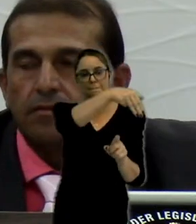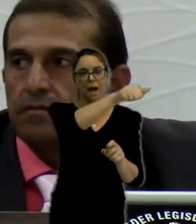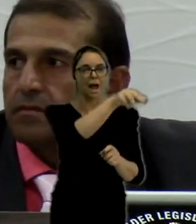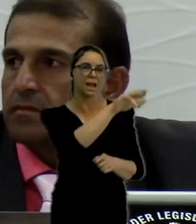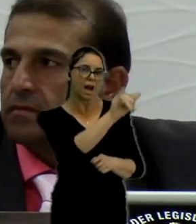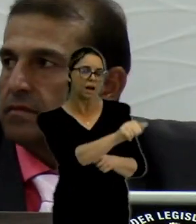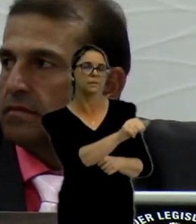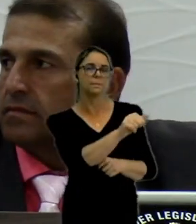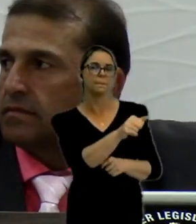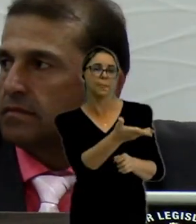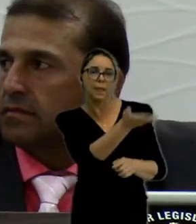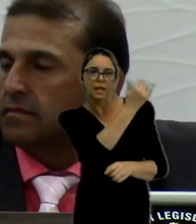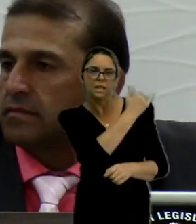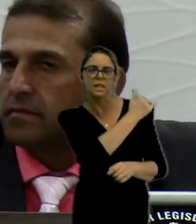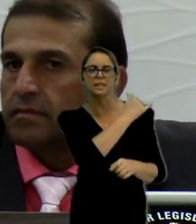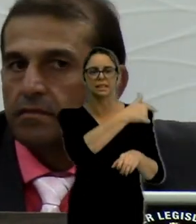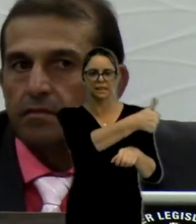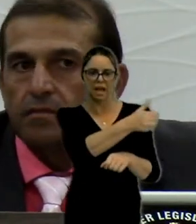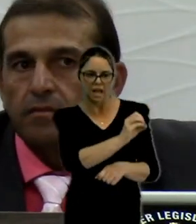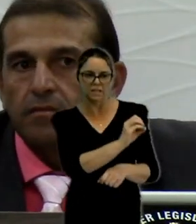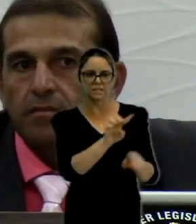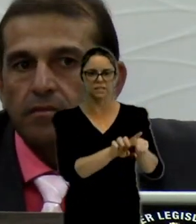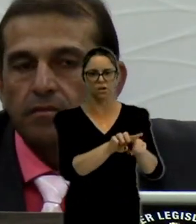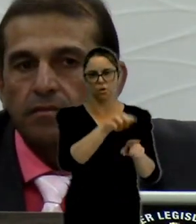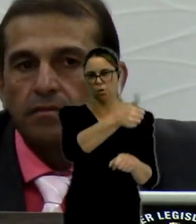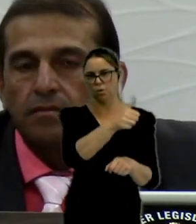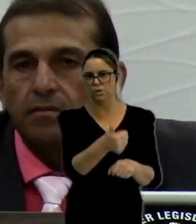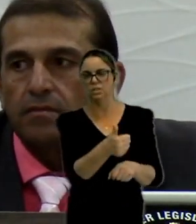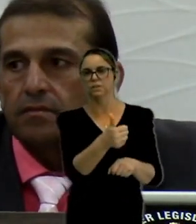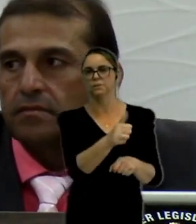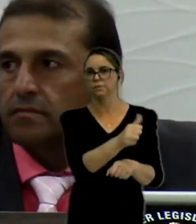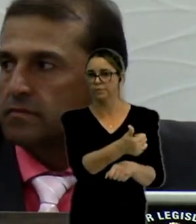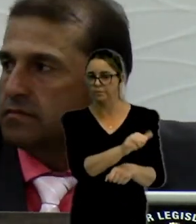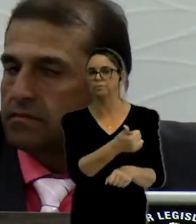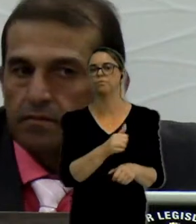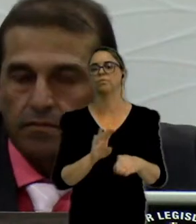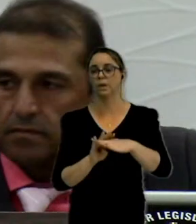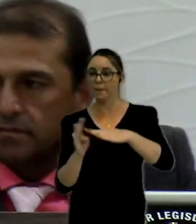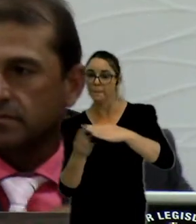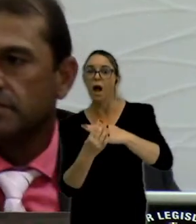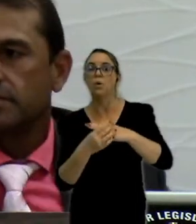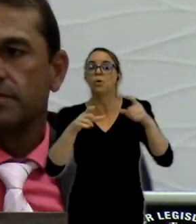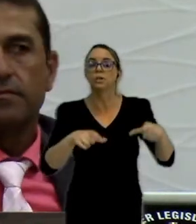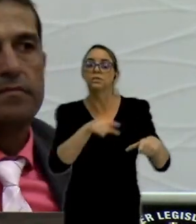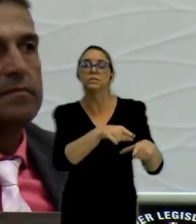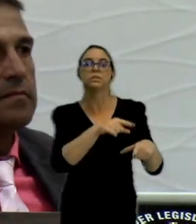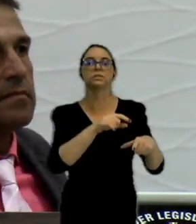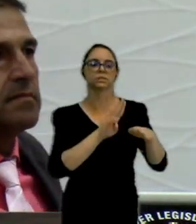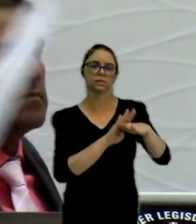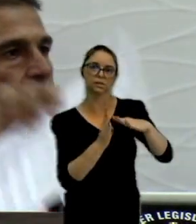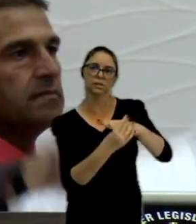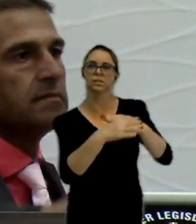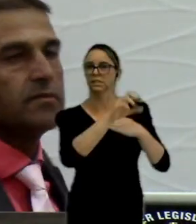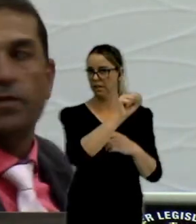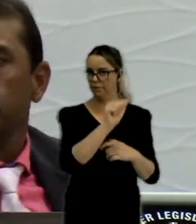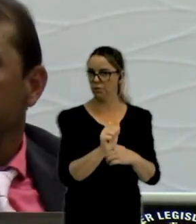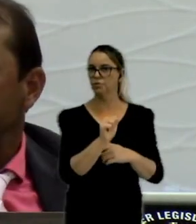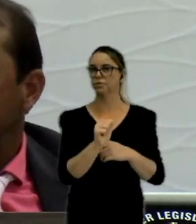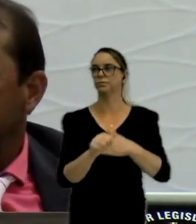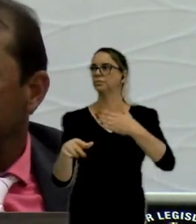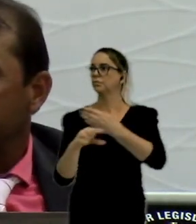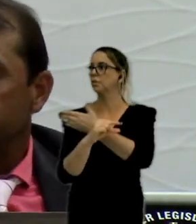Silva, antiga rua 10 e rua 11, toda situada no bairro Santo Afonso. Em discussão, a indicação. Discutindo o autor do